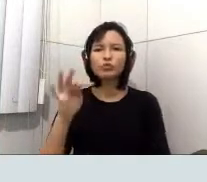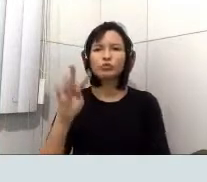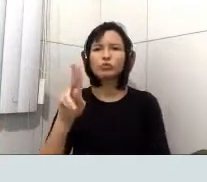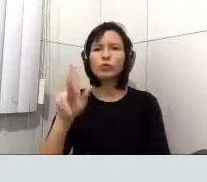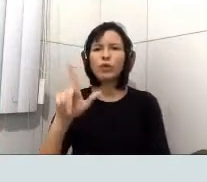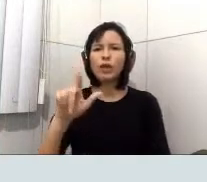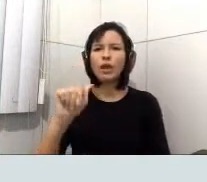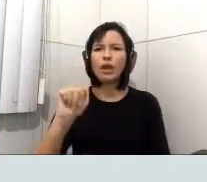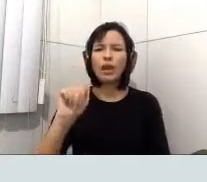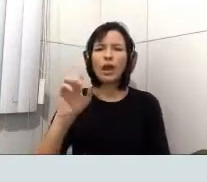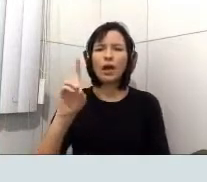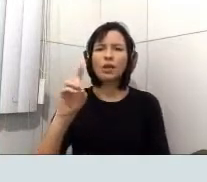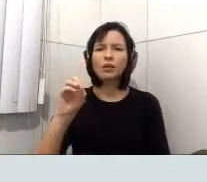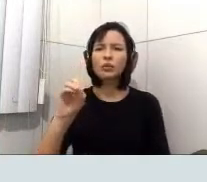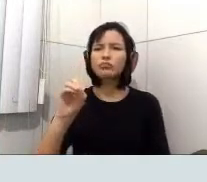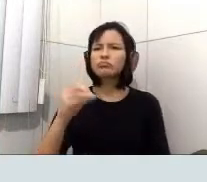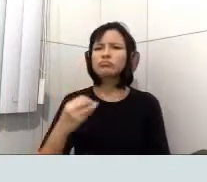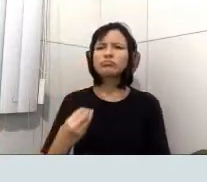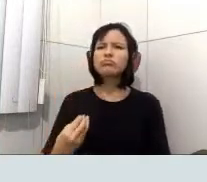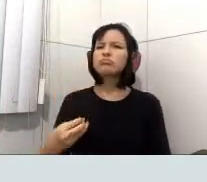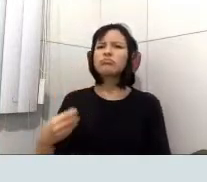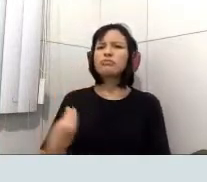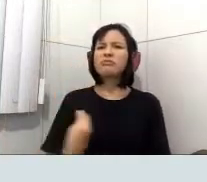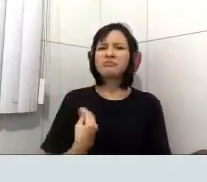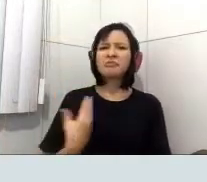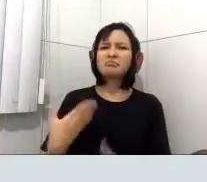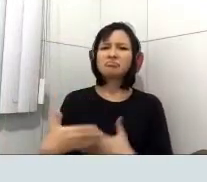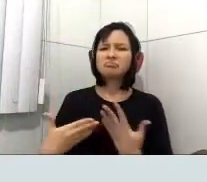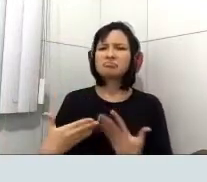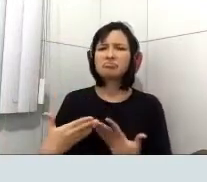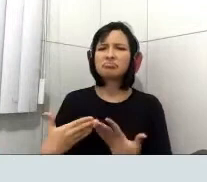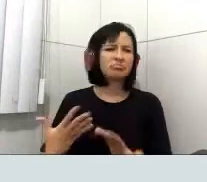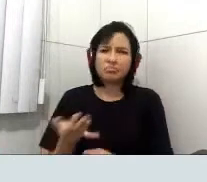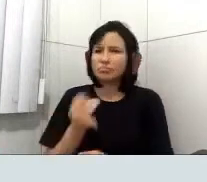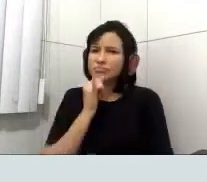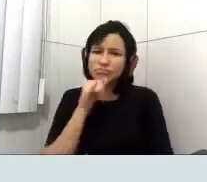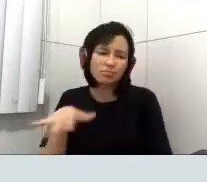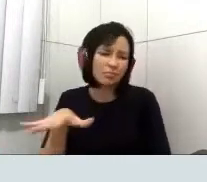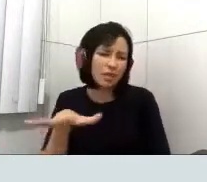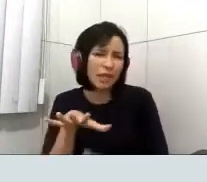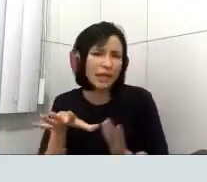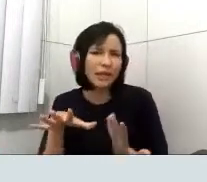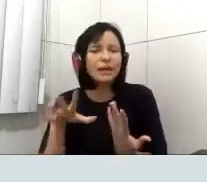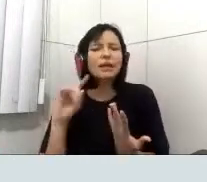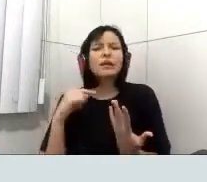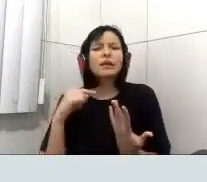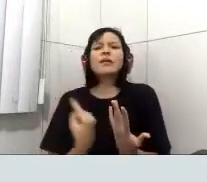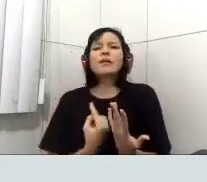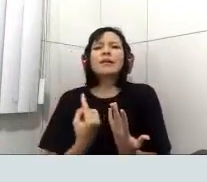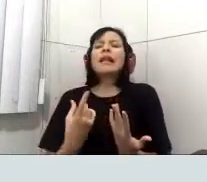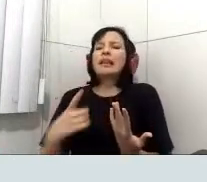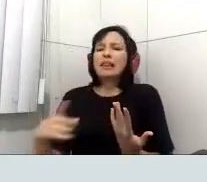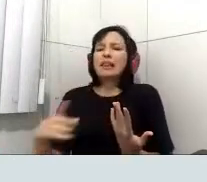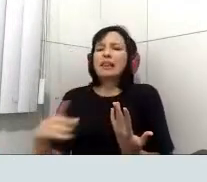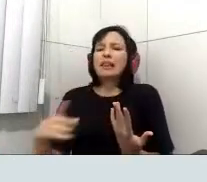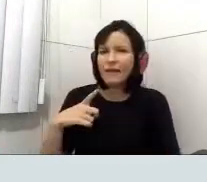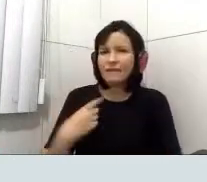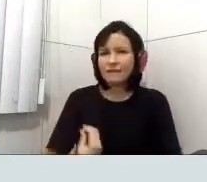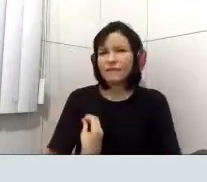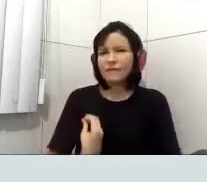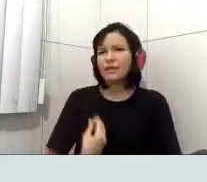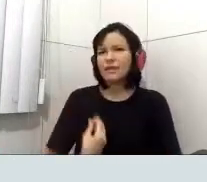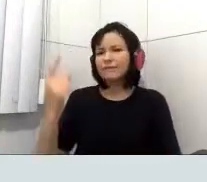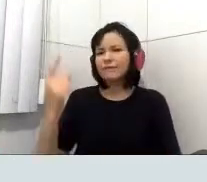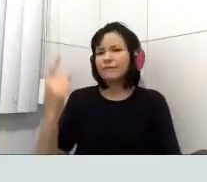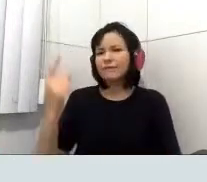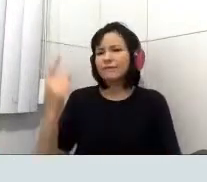existência? É algo que nós vamos dizer que existe e você vai entender que